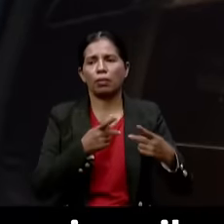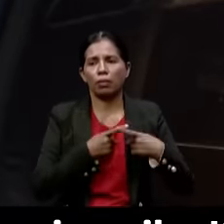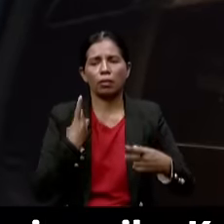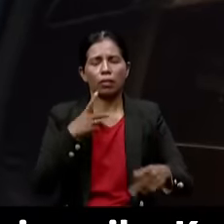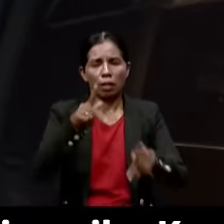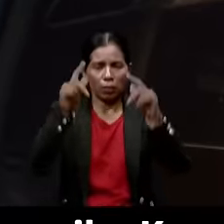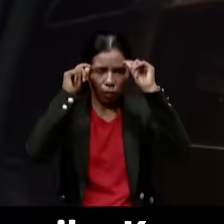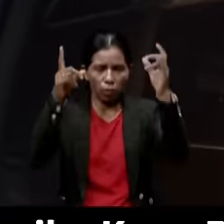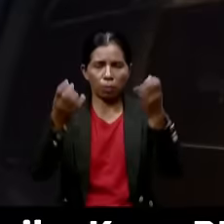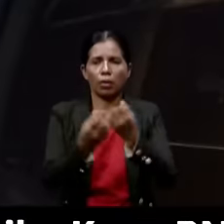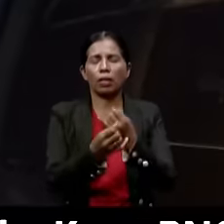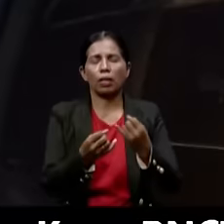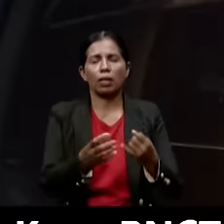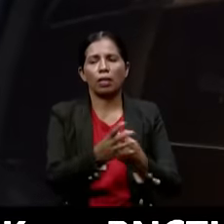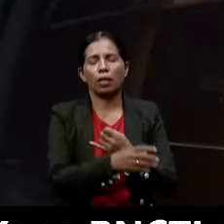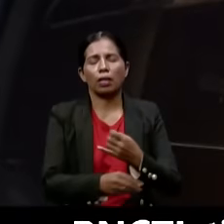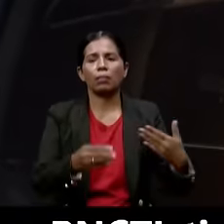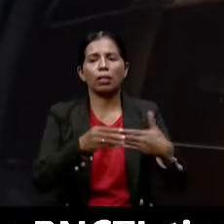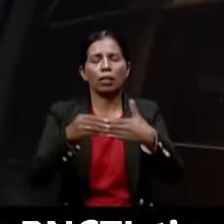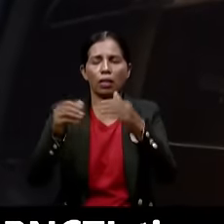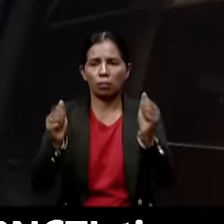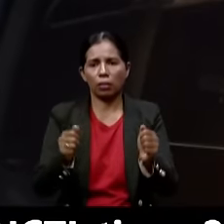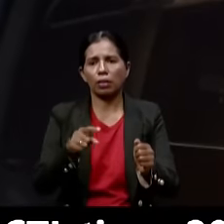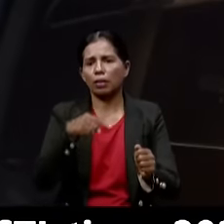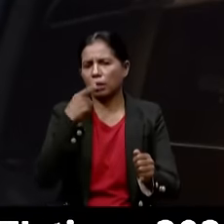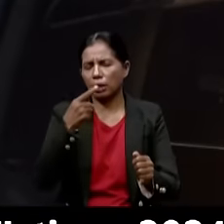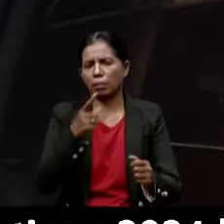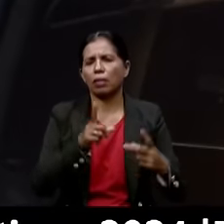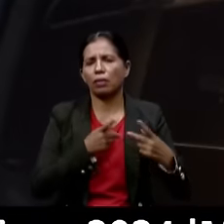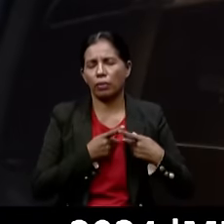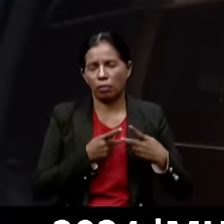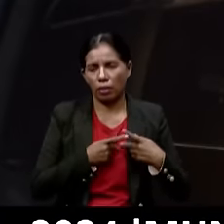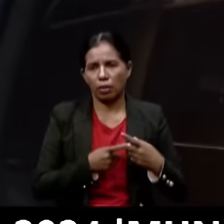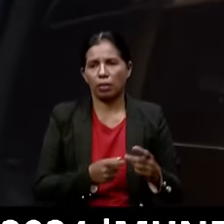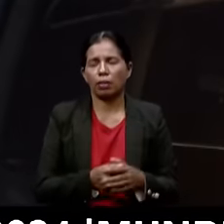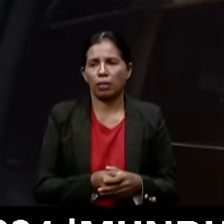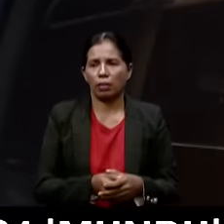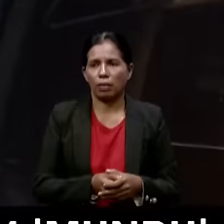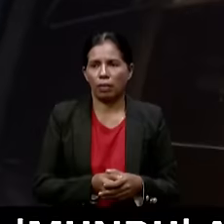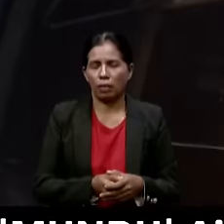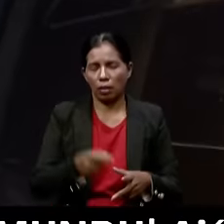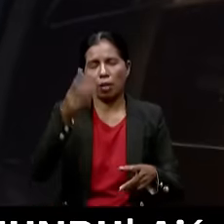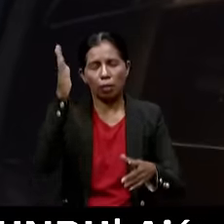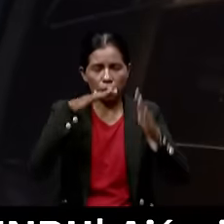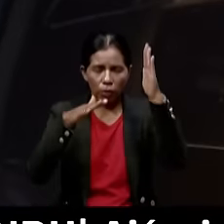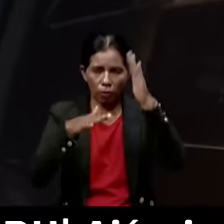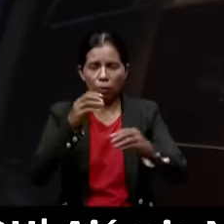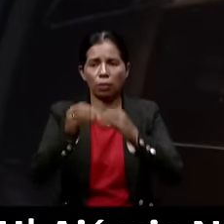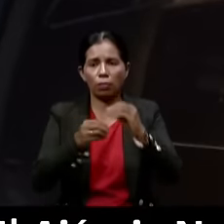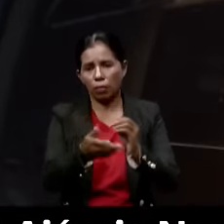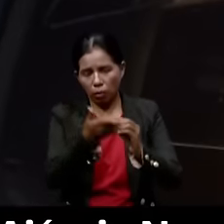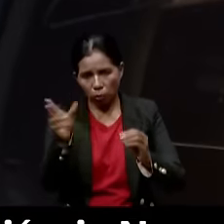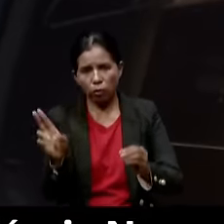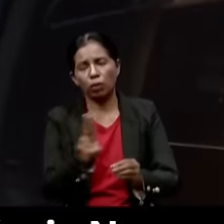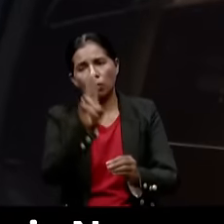malu siapa laramoras apa itu buat sira laus kestaun laramoras ne problema zestaun sira bagul itu buat sira